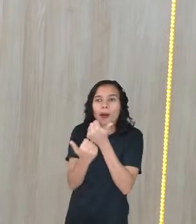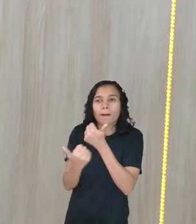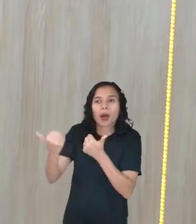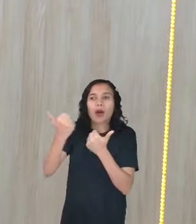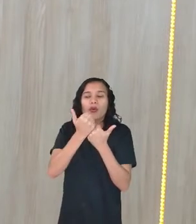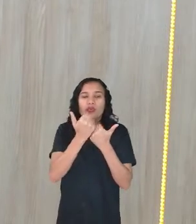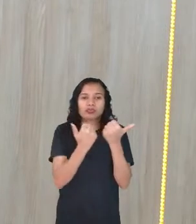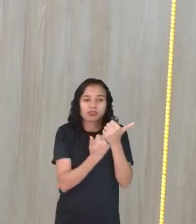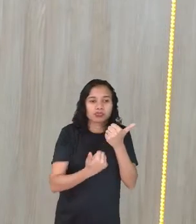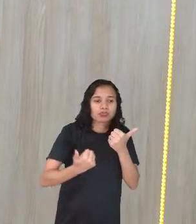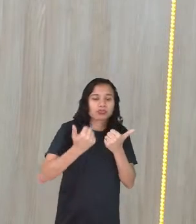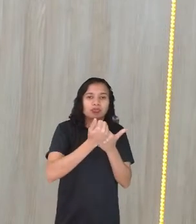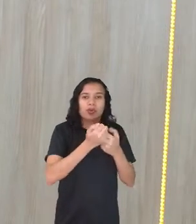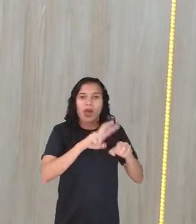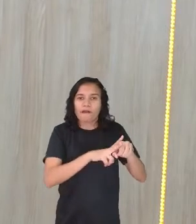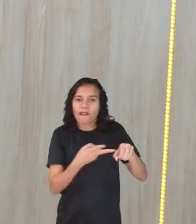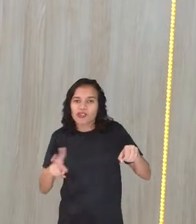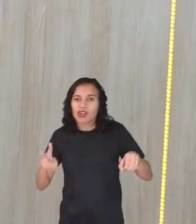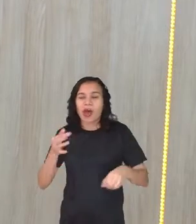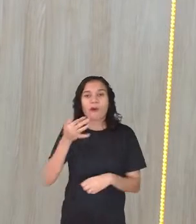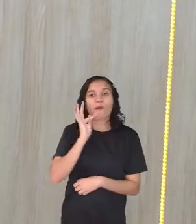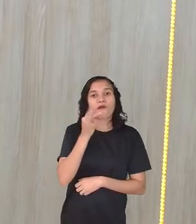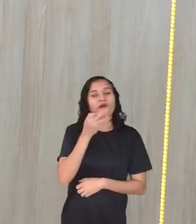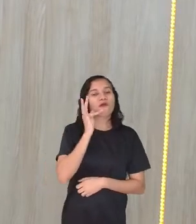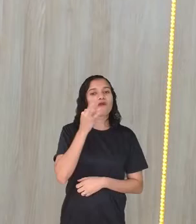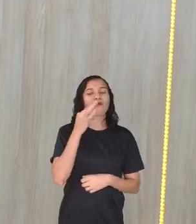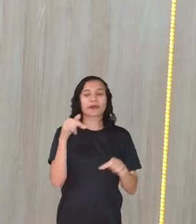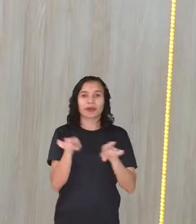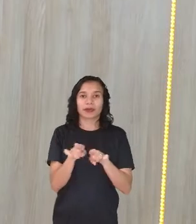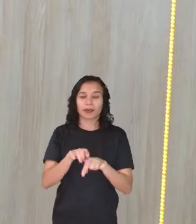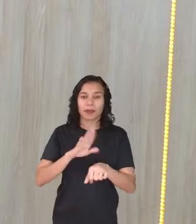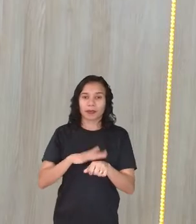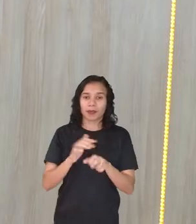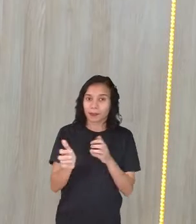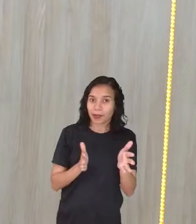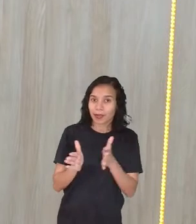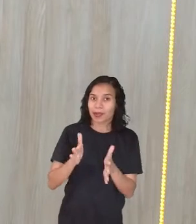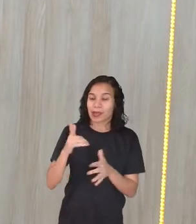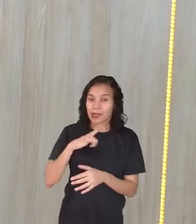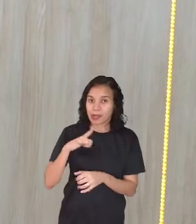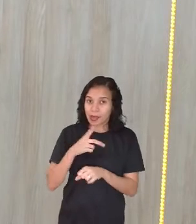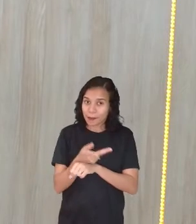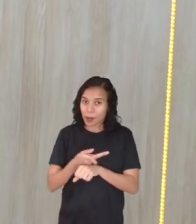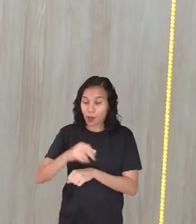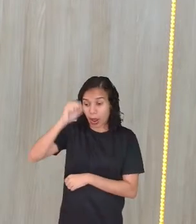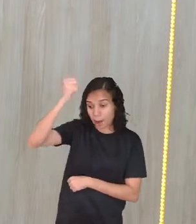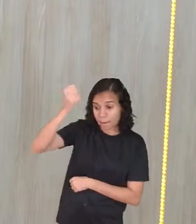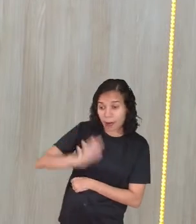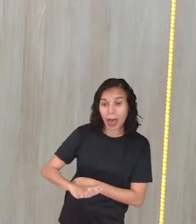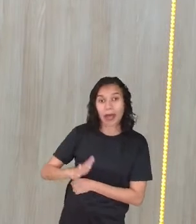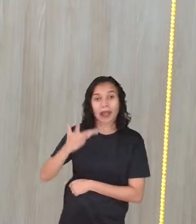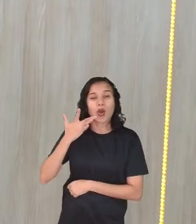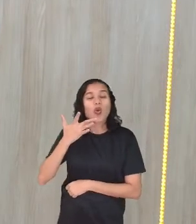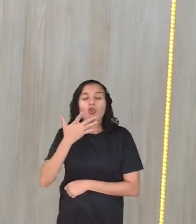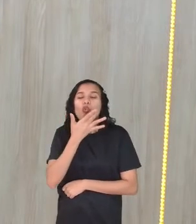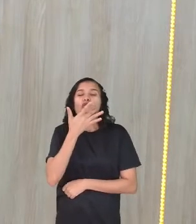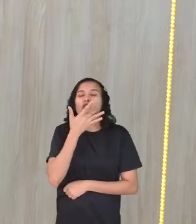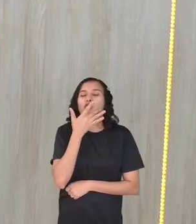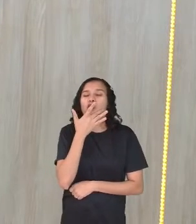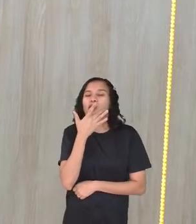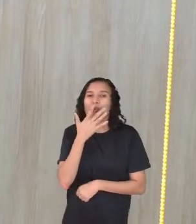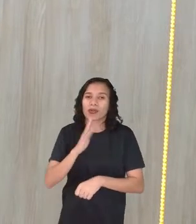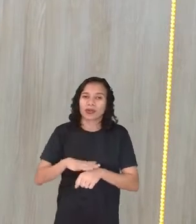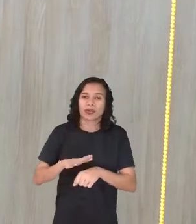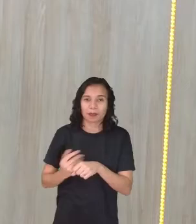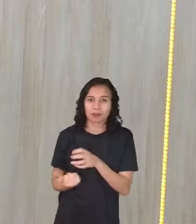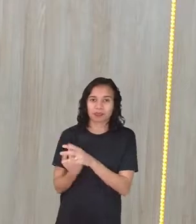caso aí, os vegetais, as frutas, principalmente, de época, porque elas vão estar bem mais saborosas, porque está no período de